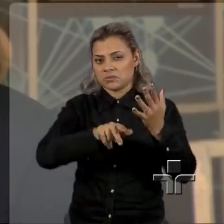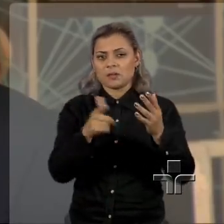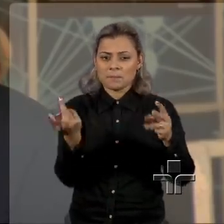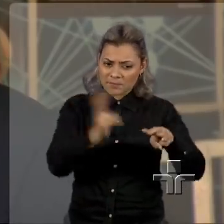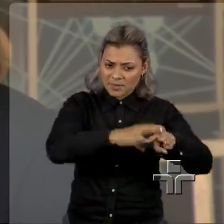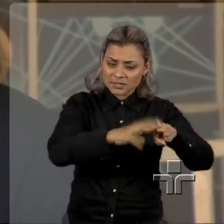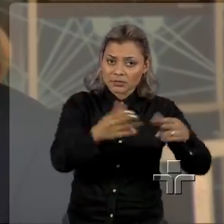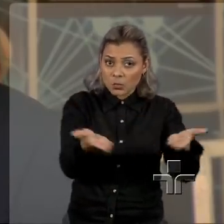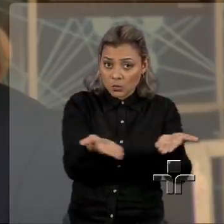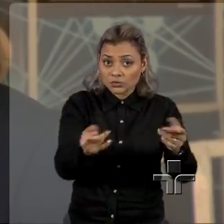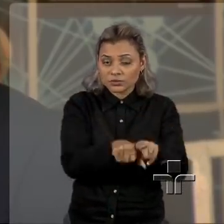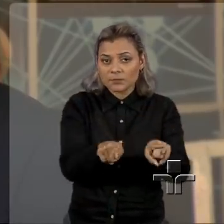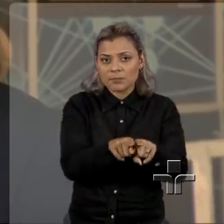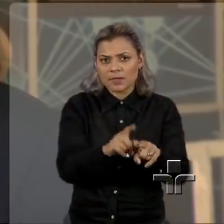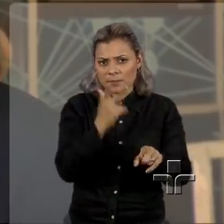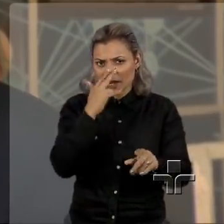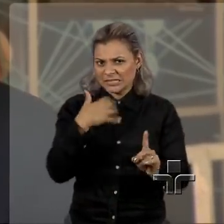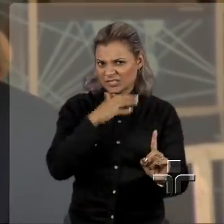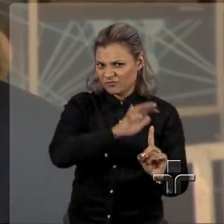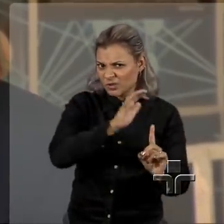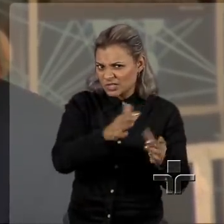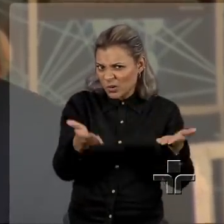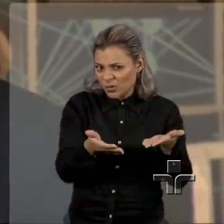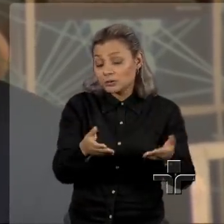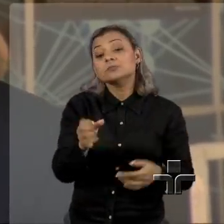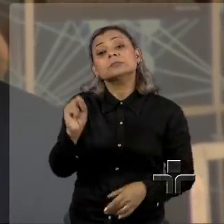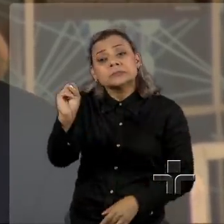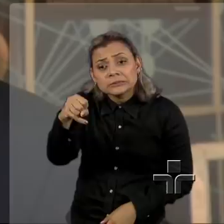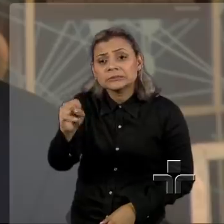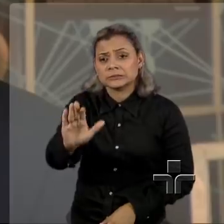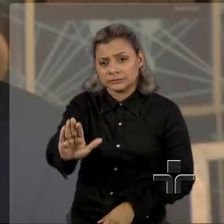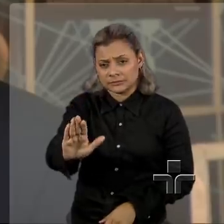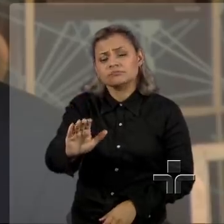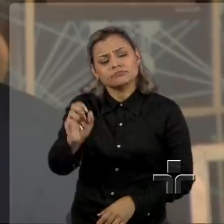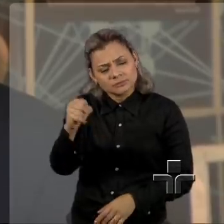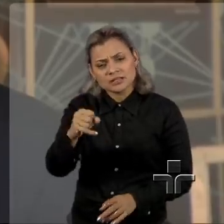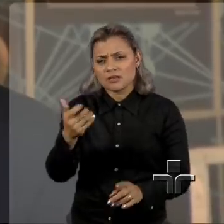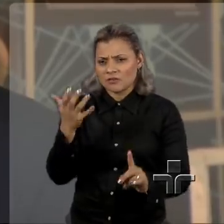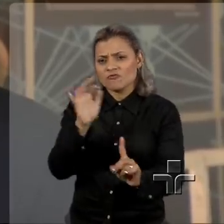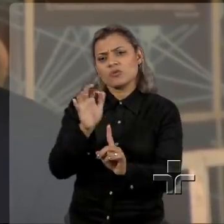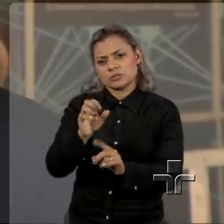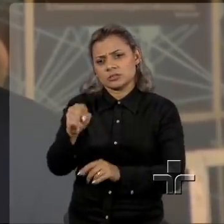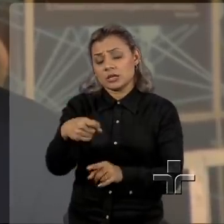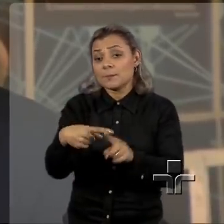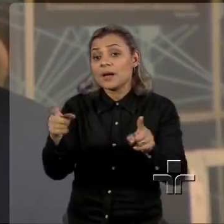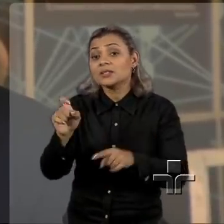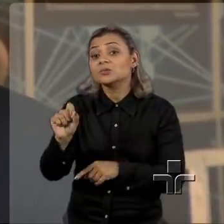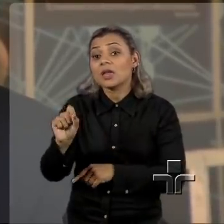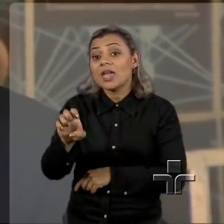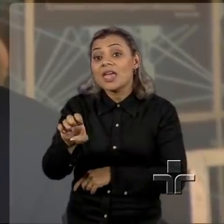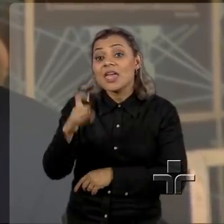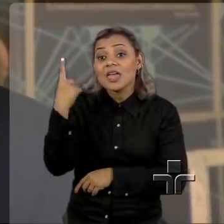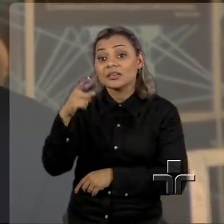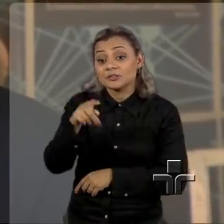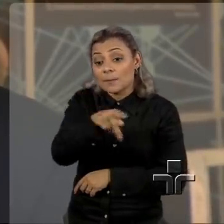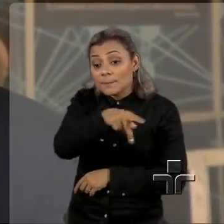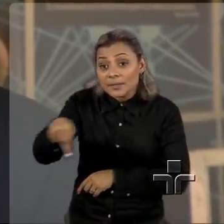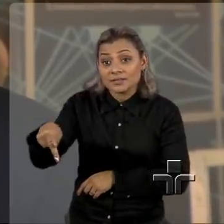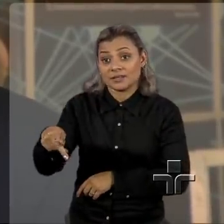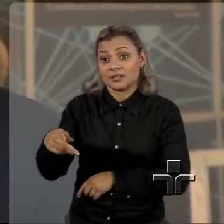poderia pesar aí nesse sentido? Não, sempre pesa. Agora, a questão objetiva é o seguinte, é um ex-presidente que já não